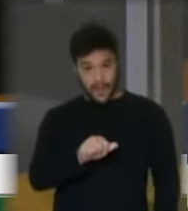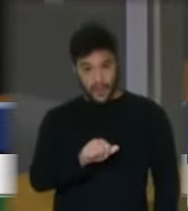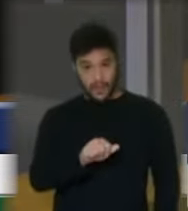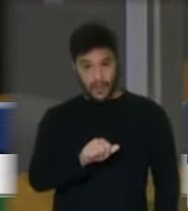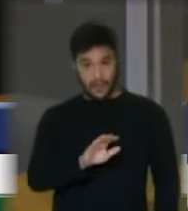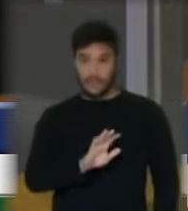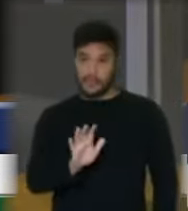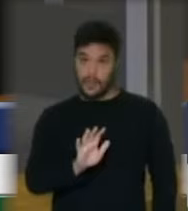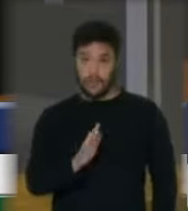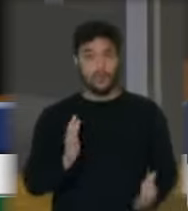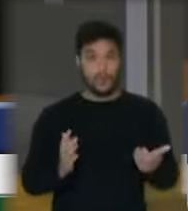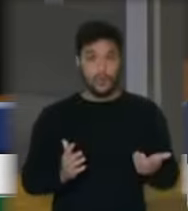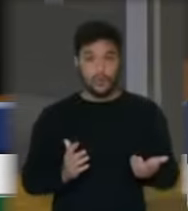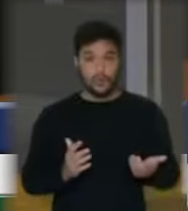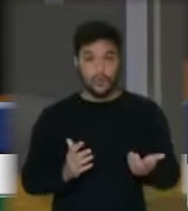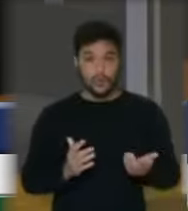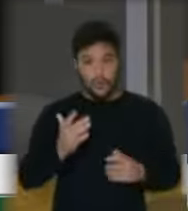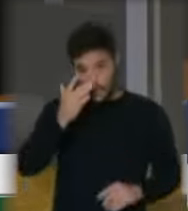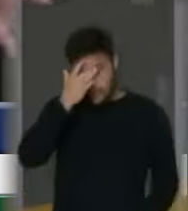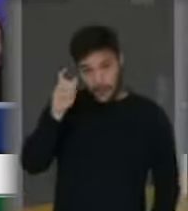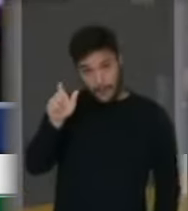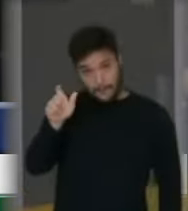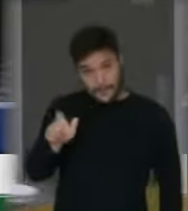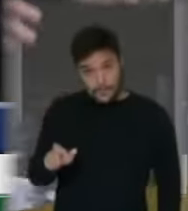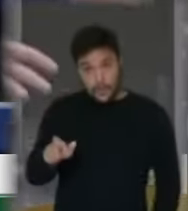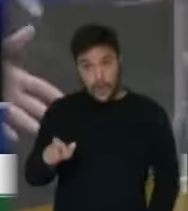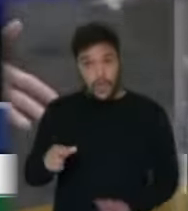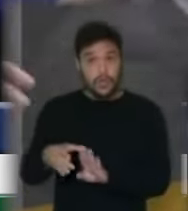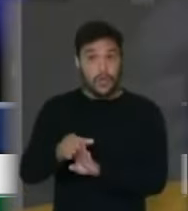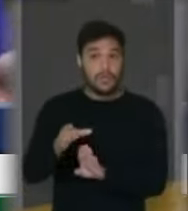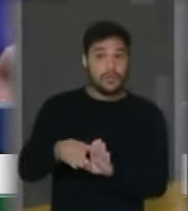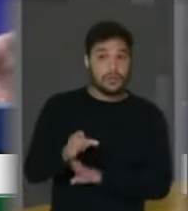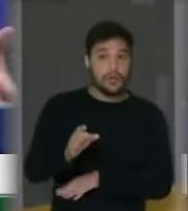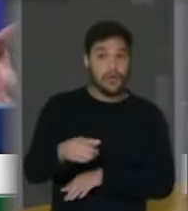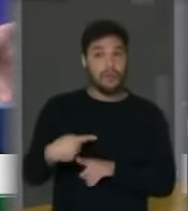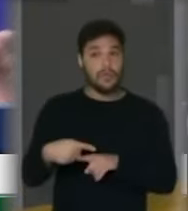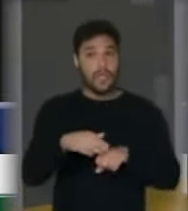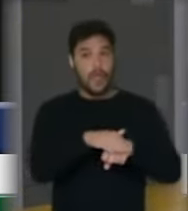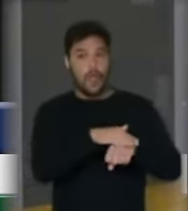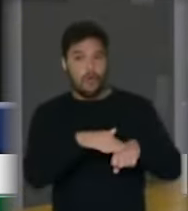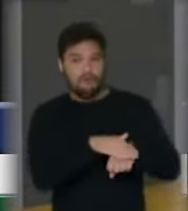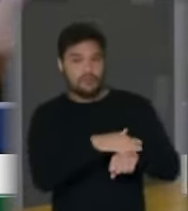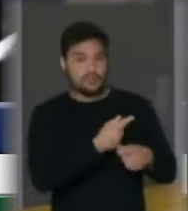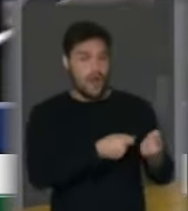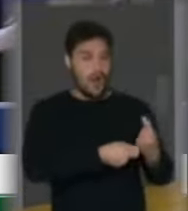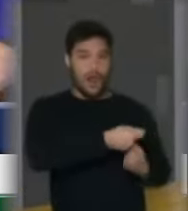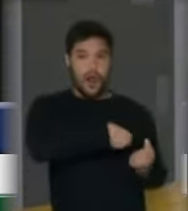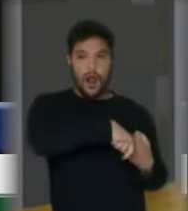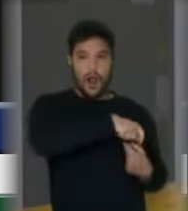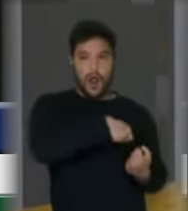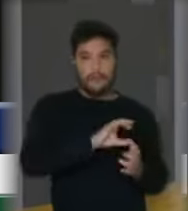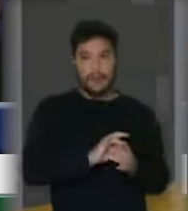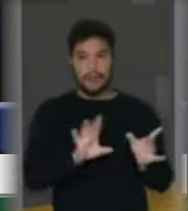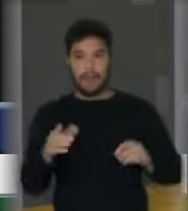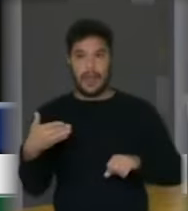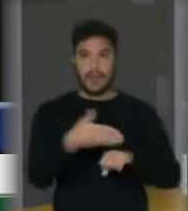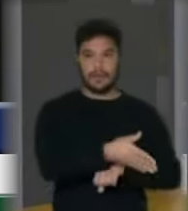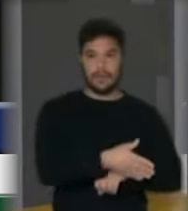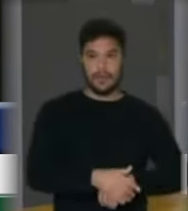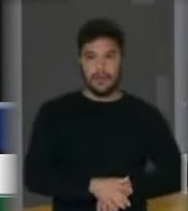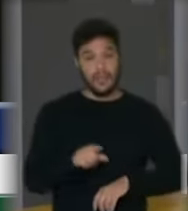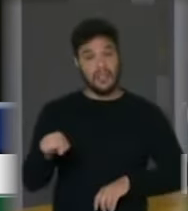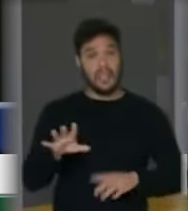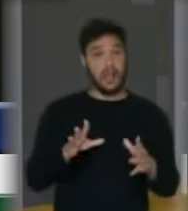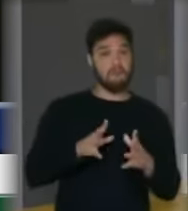qual a pessoa que o orientou, porque conversou com o tráfico para que ele pudesse estar lá. E ele fugiu pela